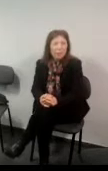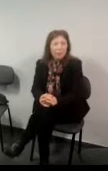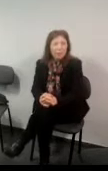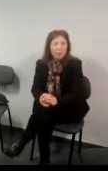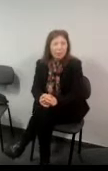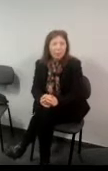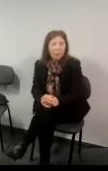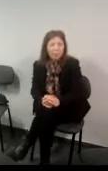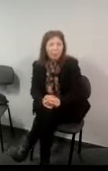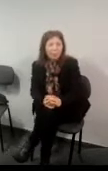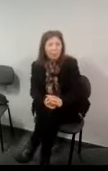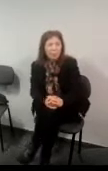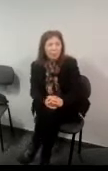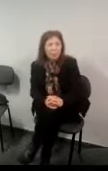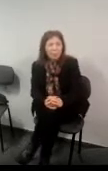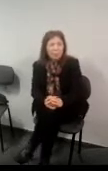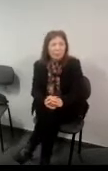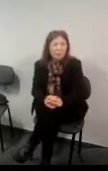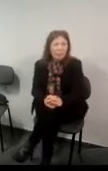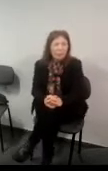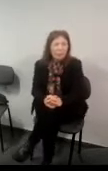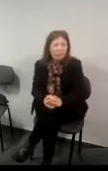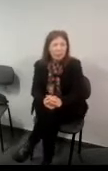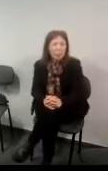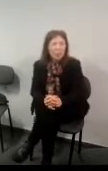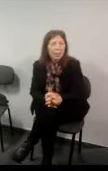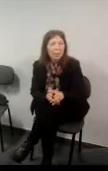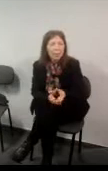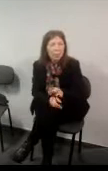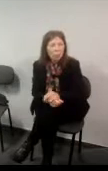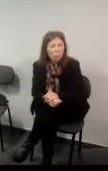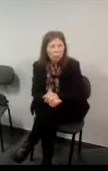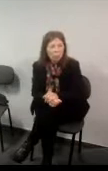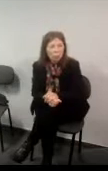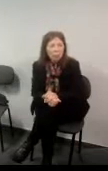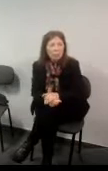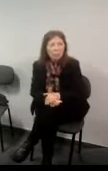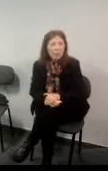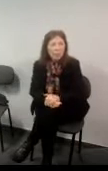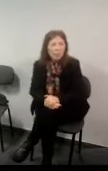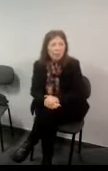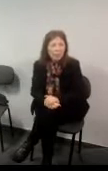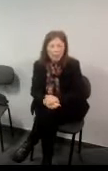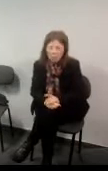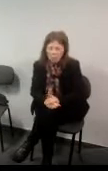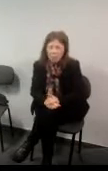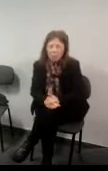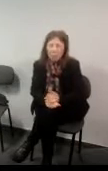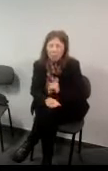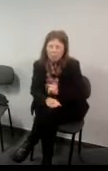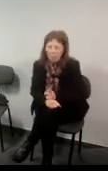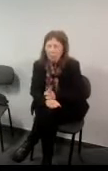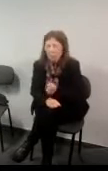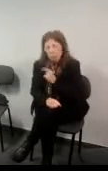vontade e faz a verbalização para que ele tente ter outros pensamentos também. Tá? Sim, mas é por isso que quando você Mas a gente, veja, a gente